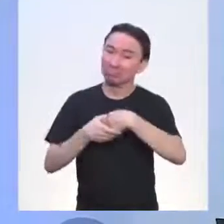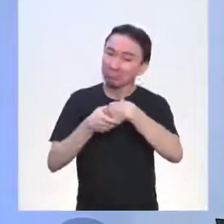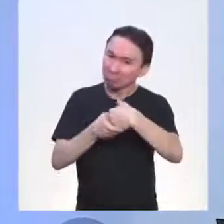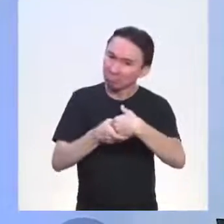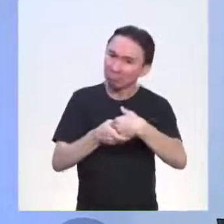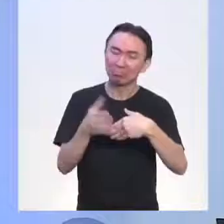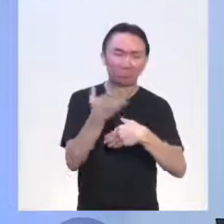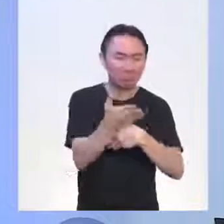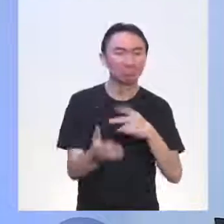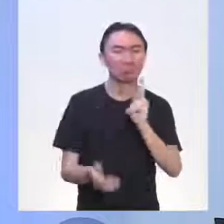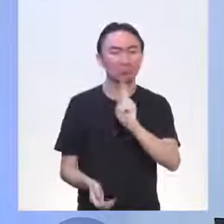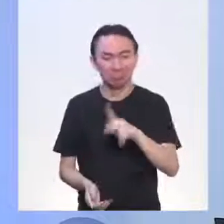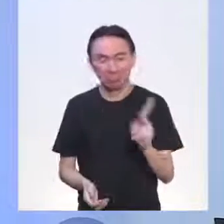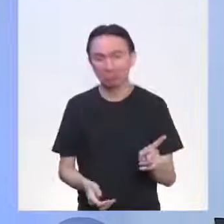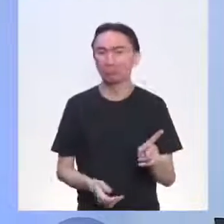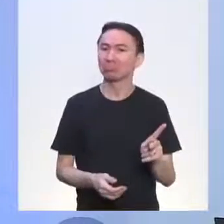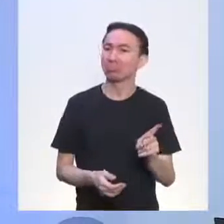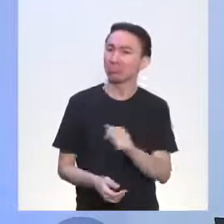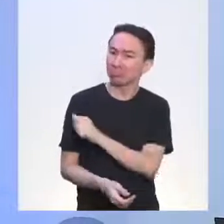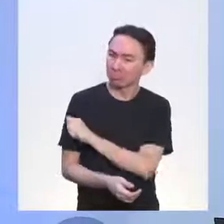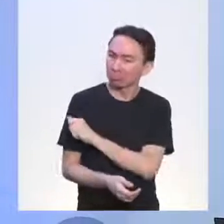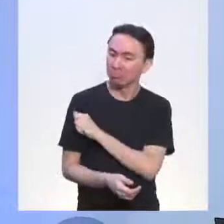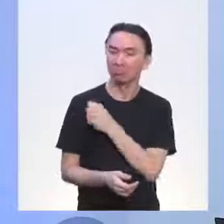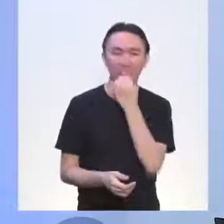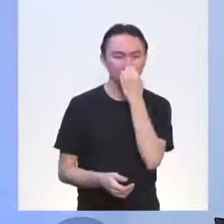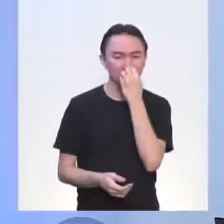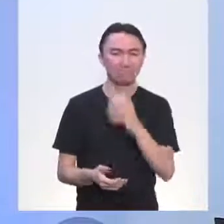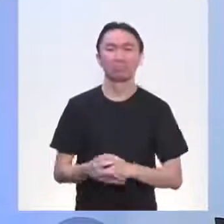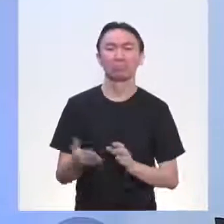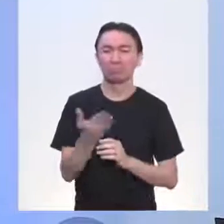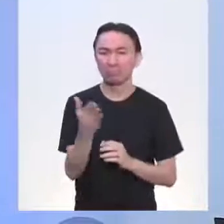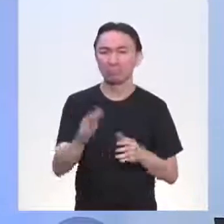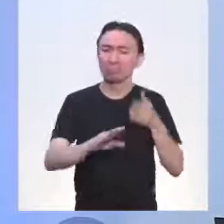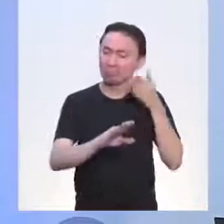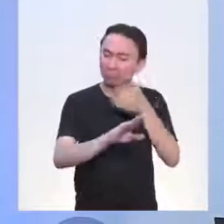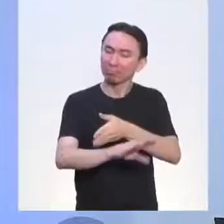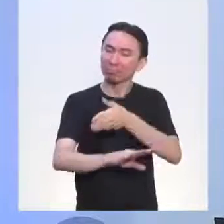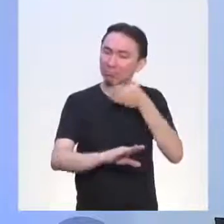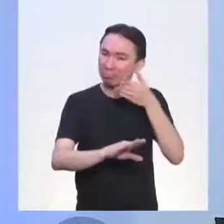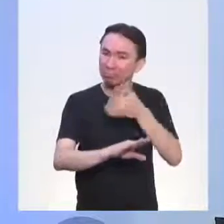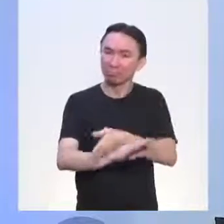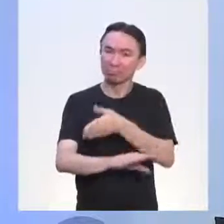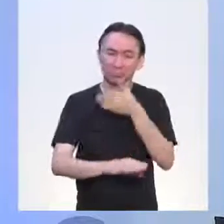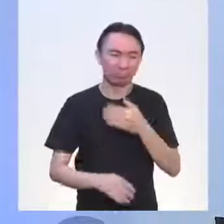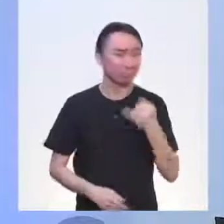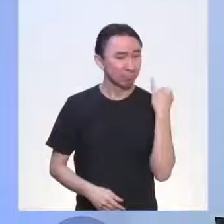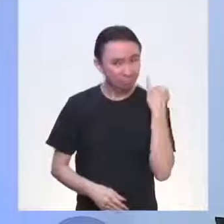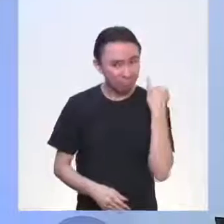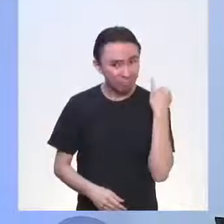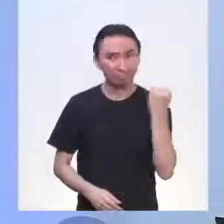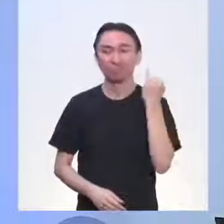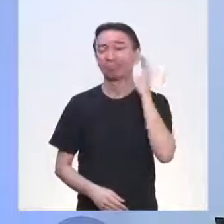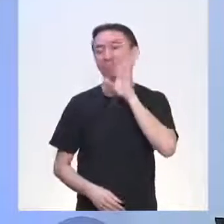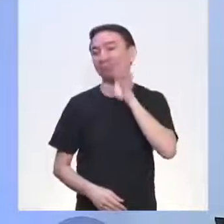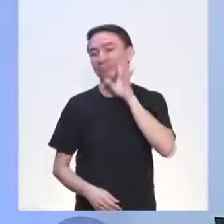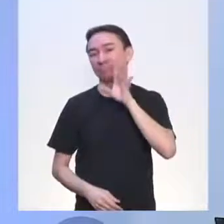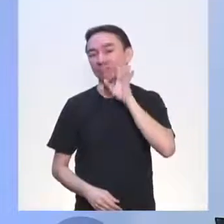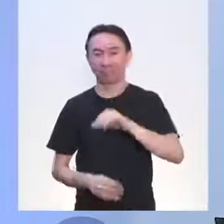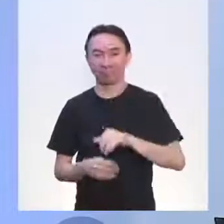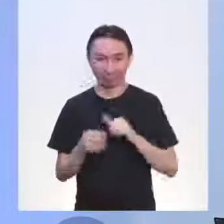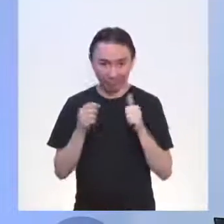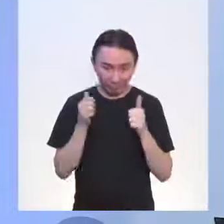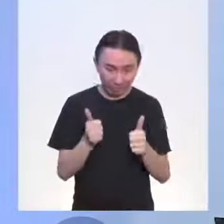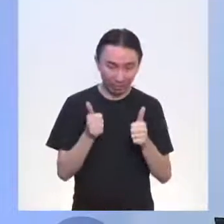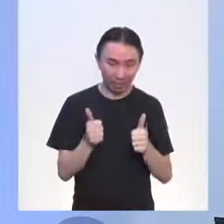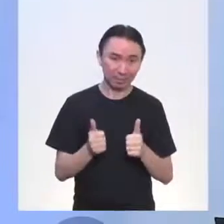pais também. Bom, a participação de vocês é sensacional, é perfeita, é muito legal. E, falando